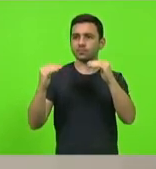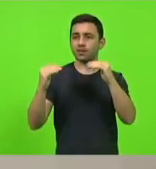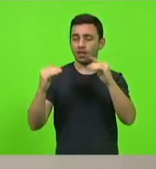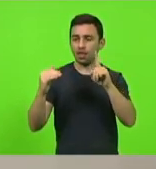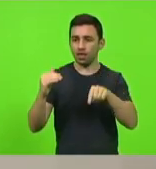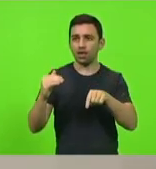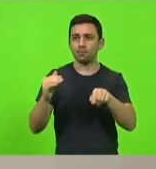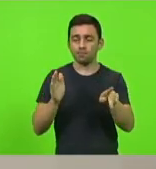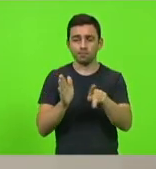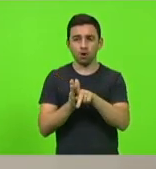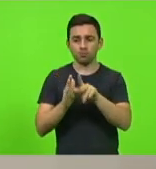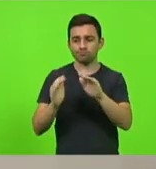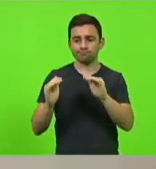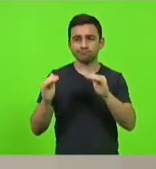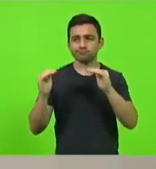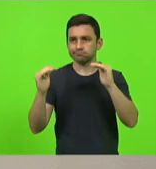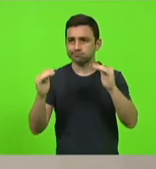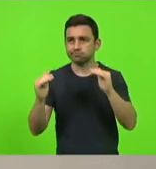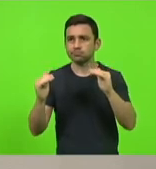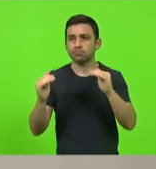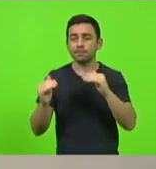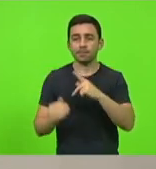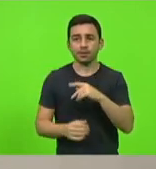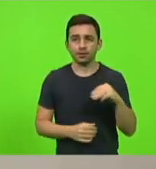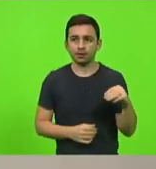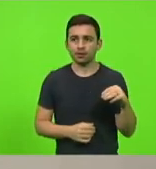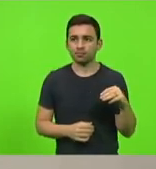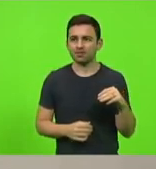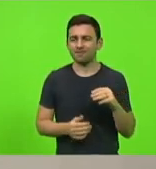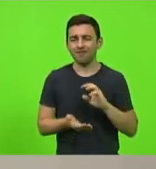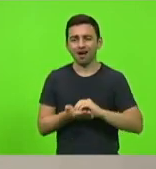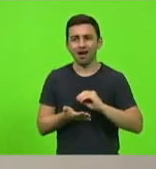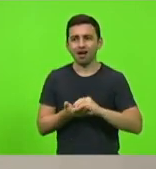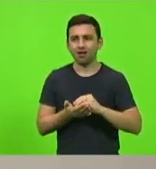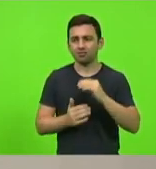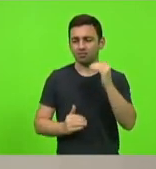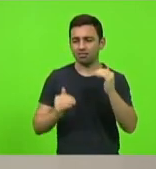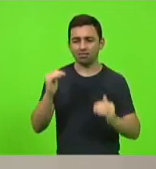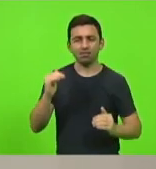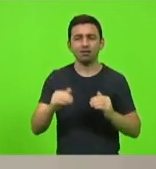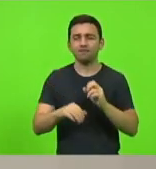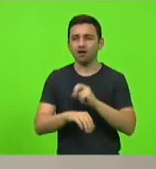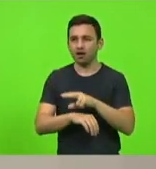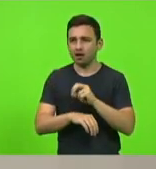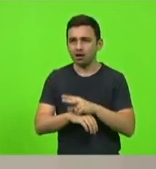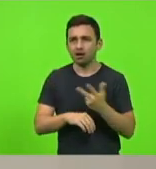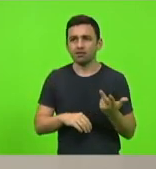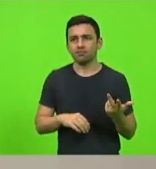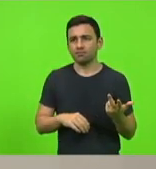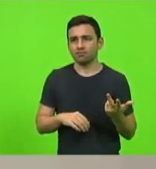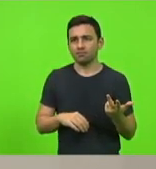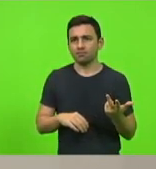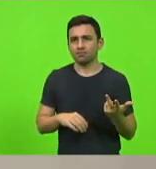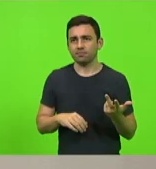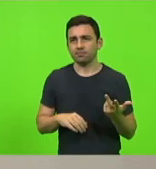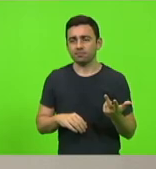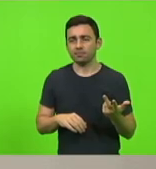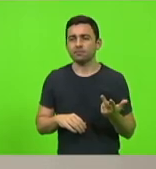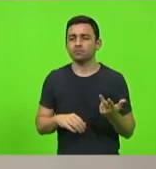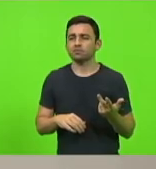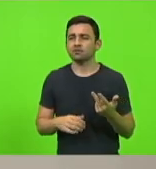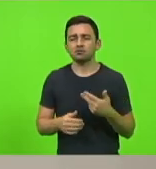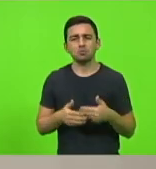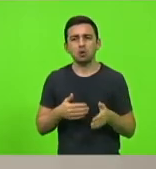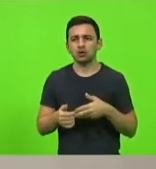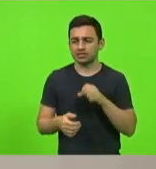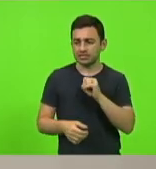da PM. A disparidade de vagas é absurdamente desproporcional, ao ponto de que, mesmo estando apto